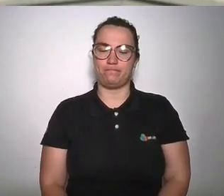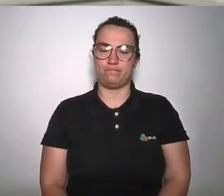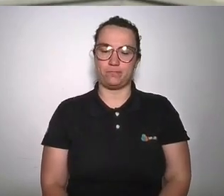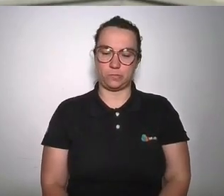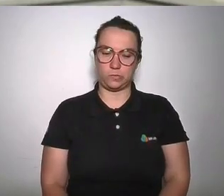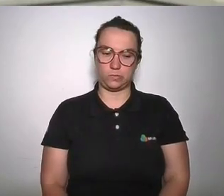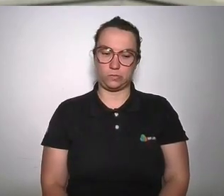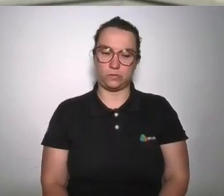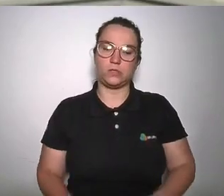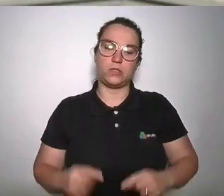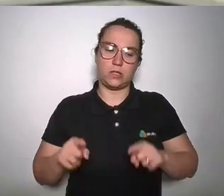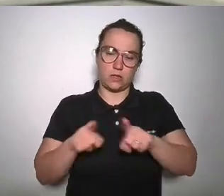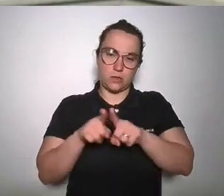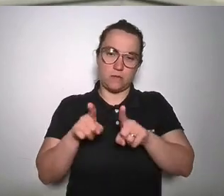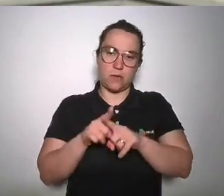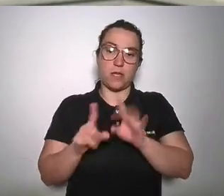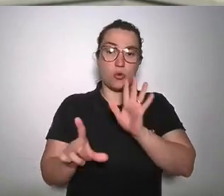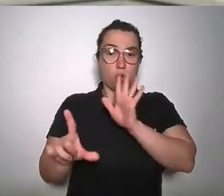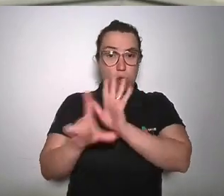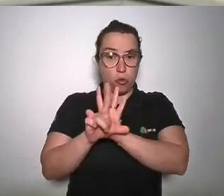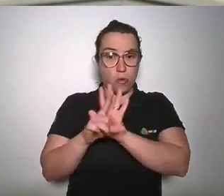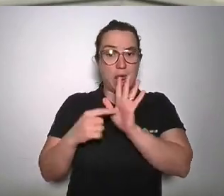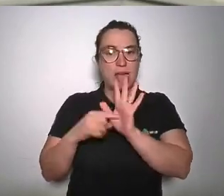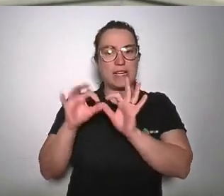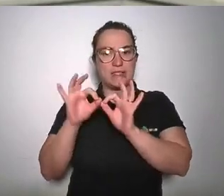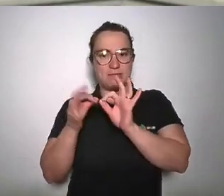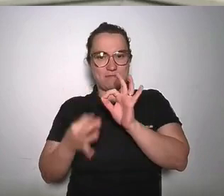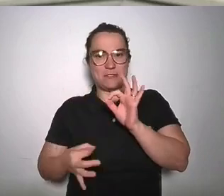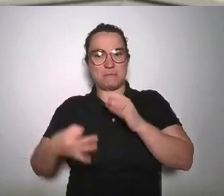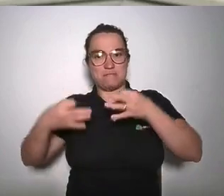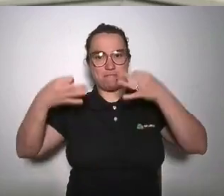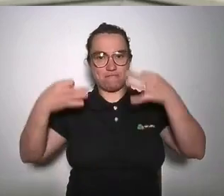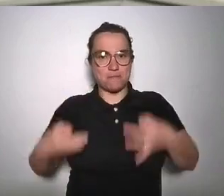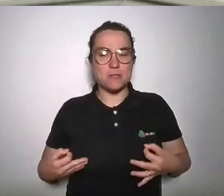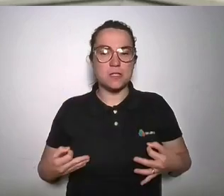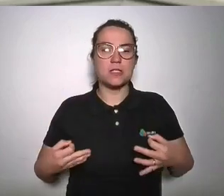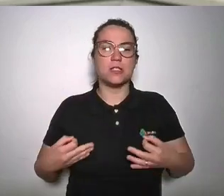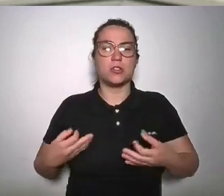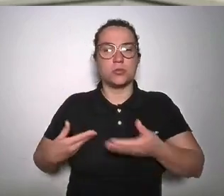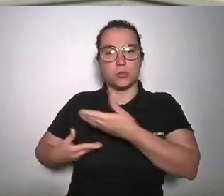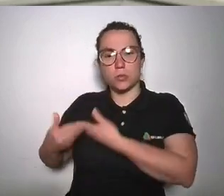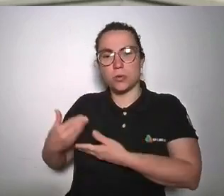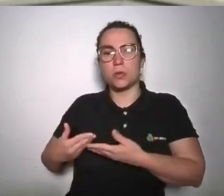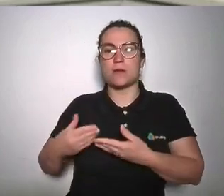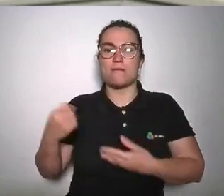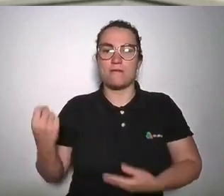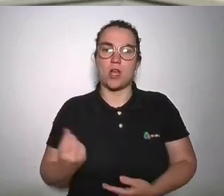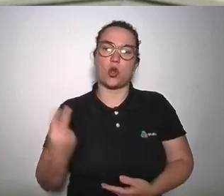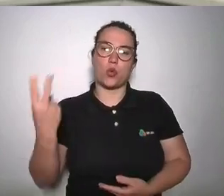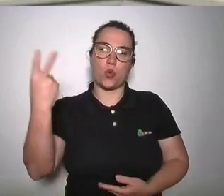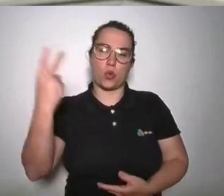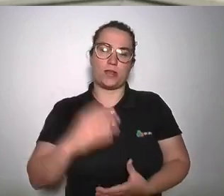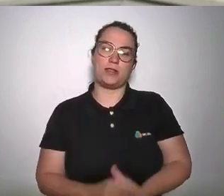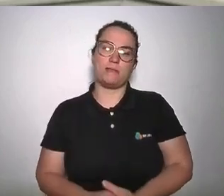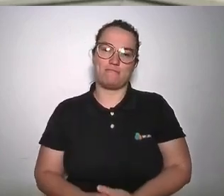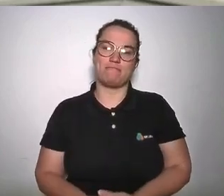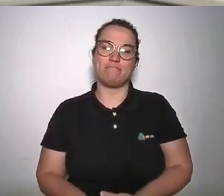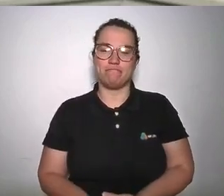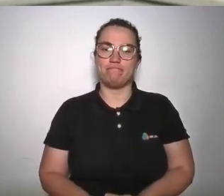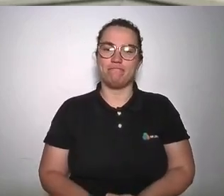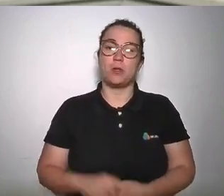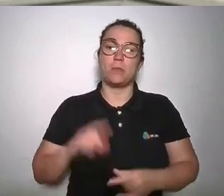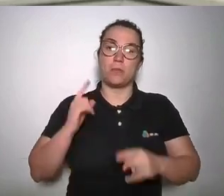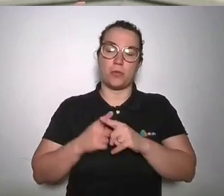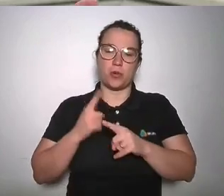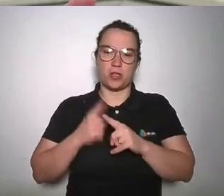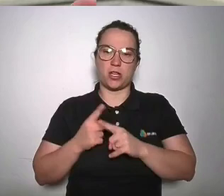E depois uma lei que detalha exatamente isso, estipula valores, estima-se valores e tal, porque